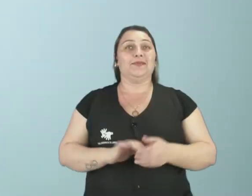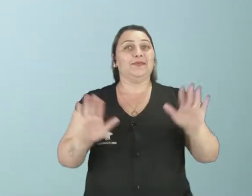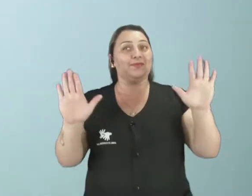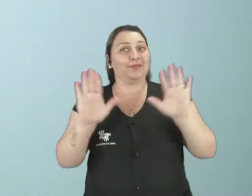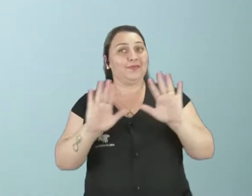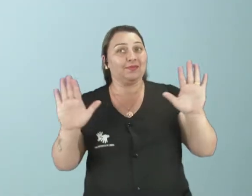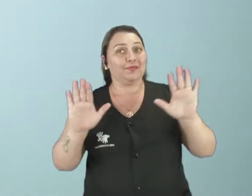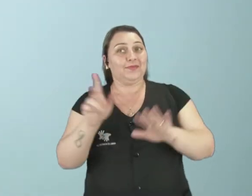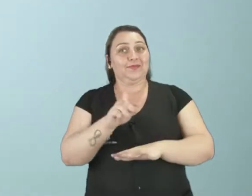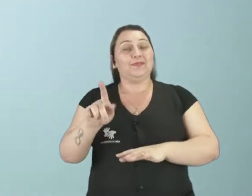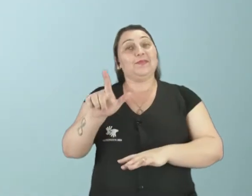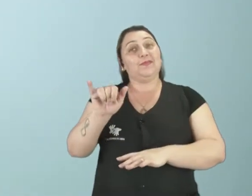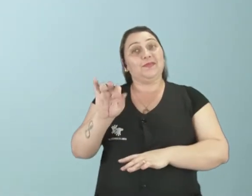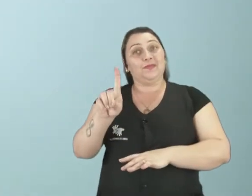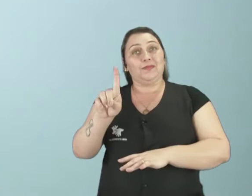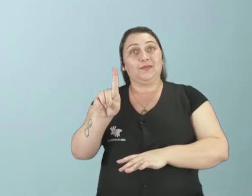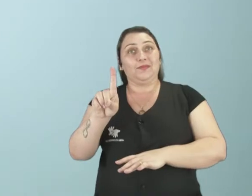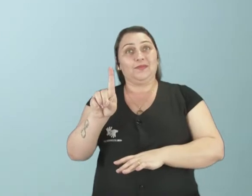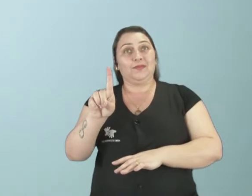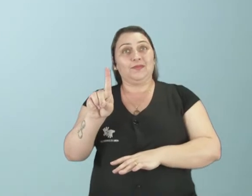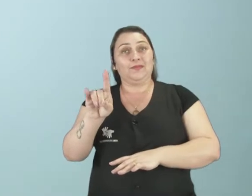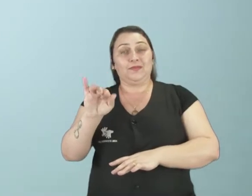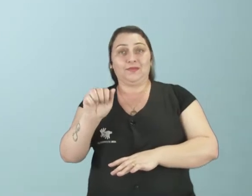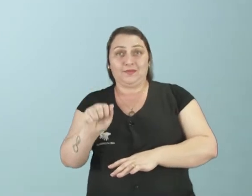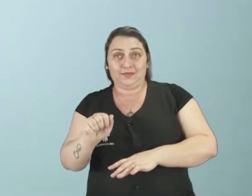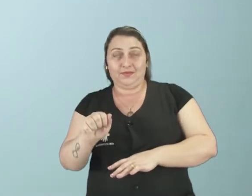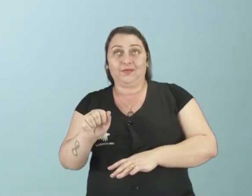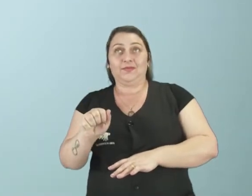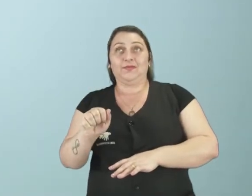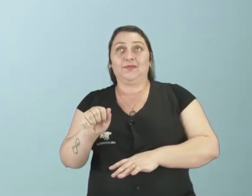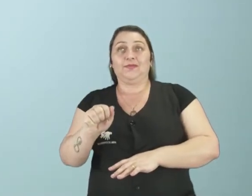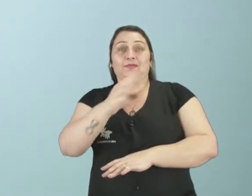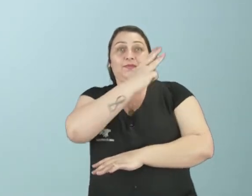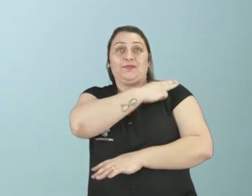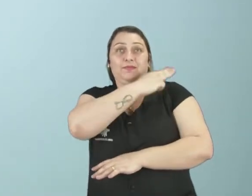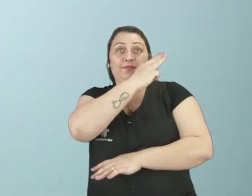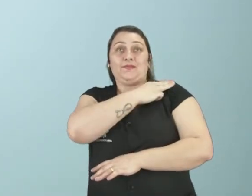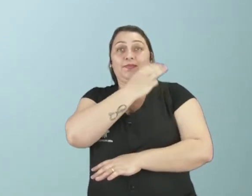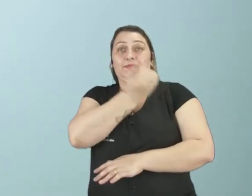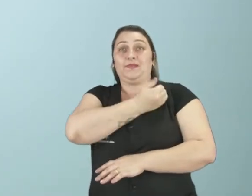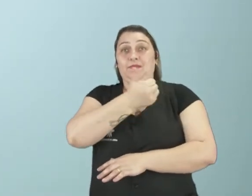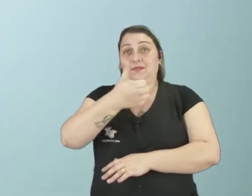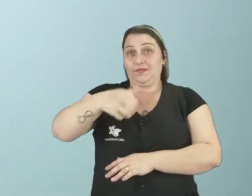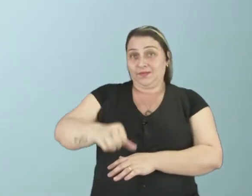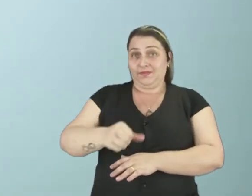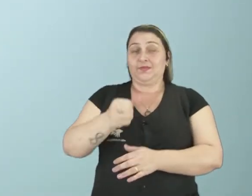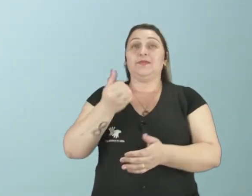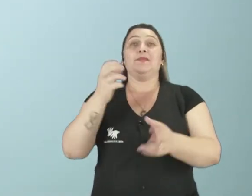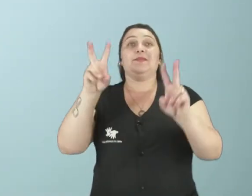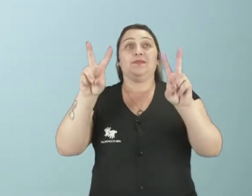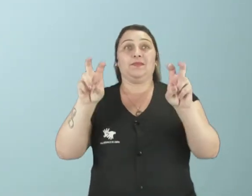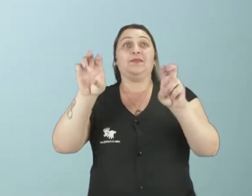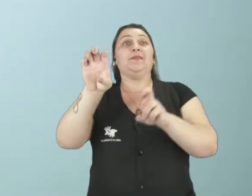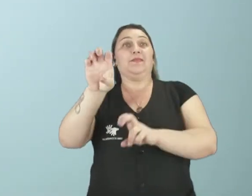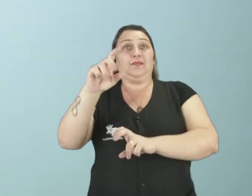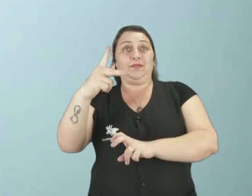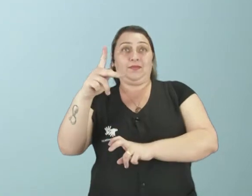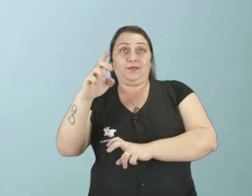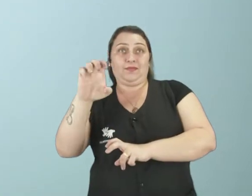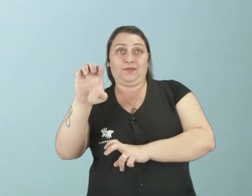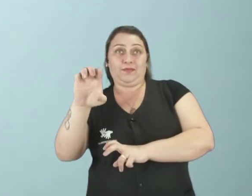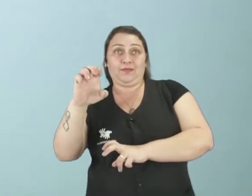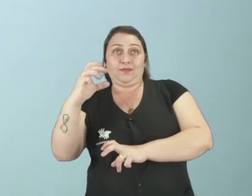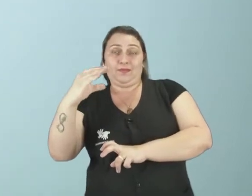Olá, eu sou a professora Lídia e na aula de número 19 da terceira série do ensino médio, a gente vai estudar sobre espectro